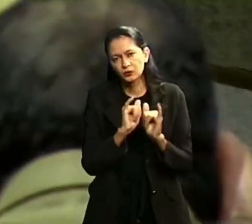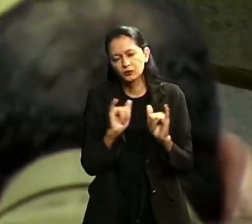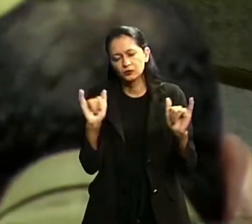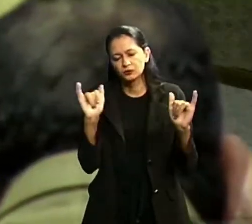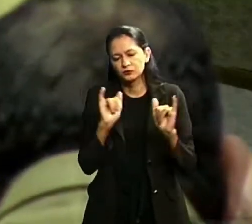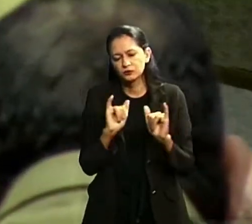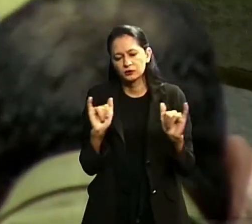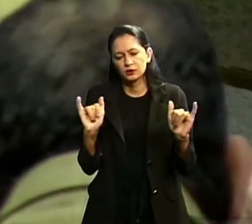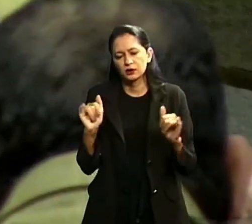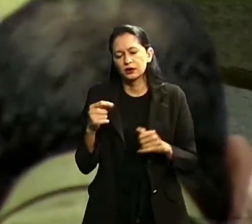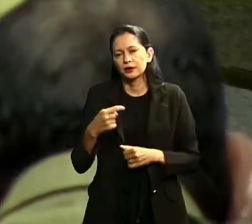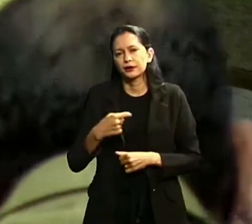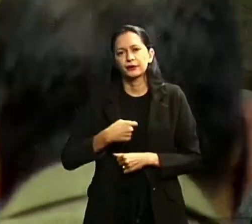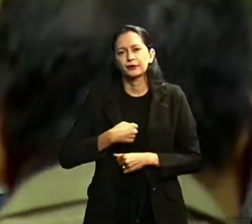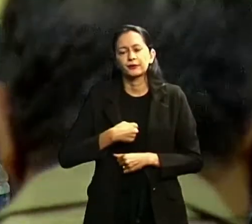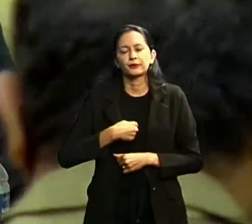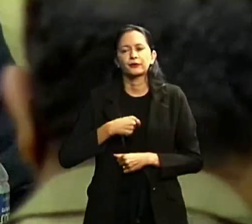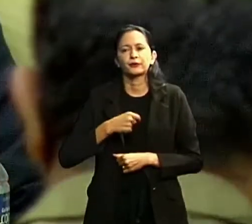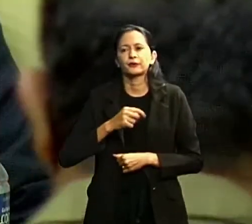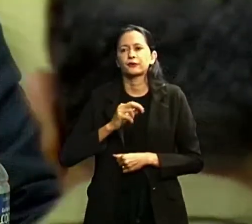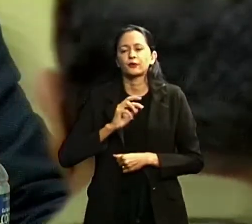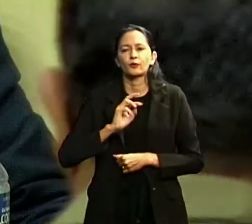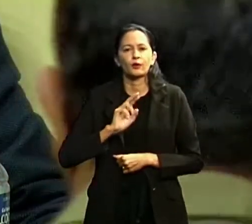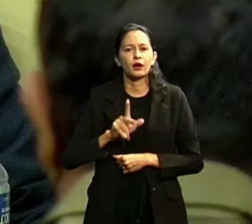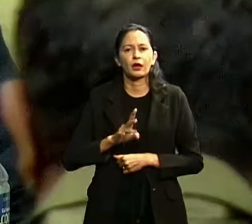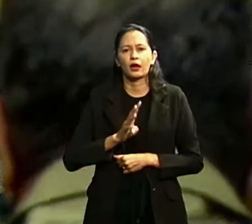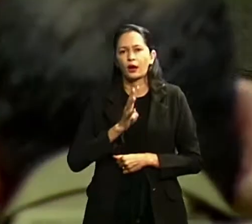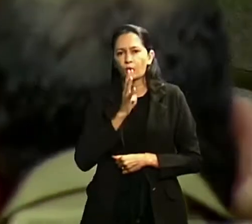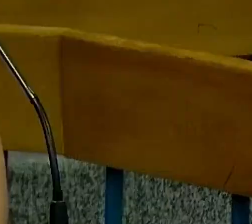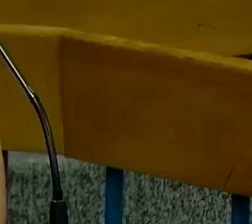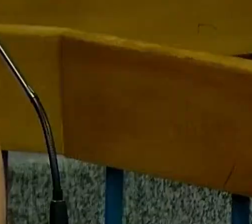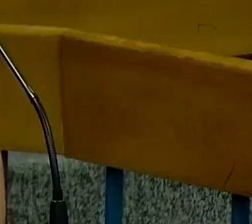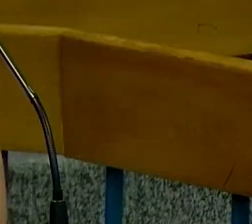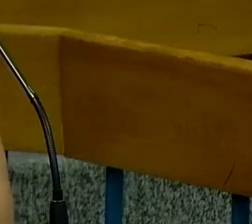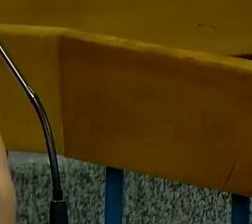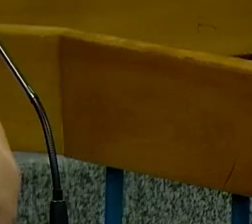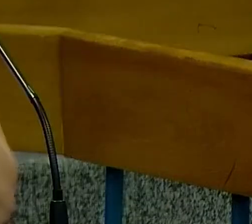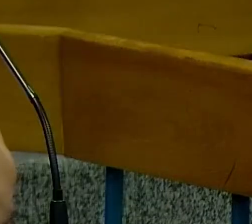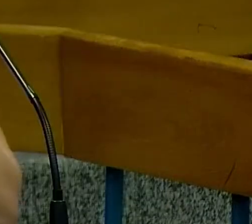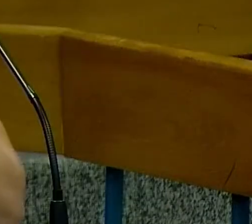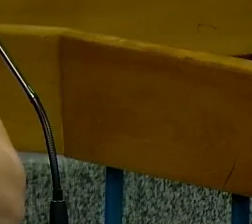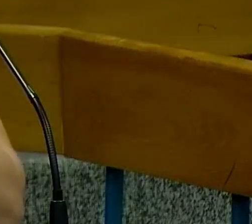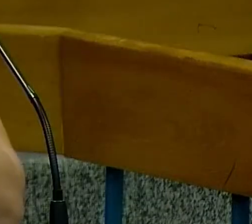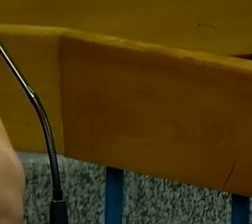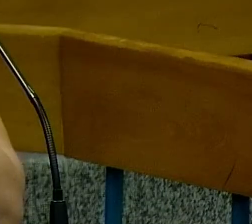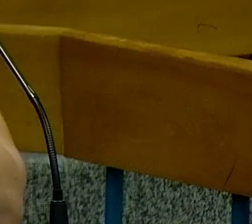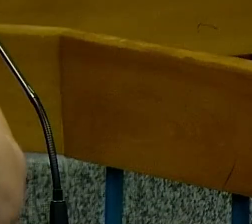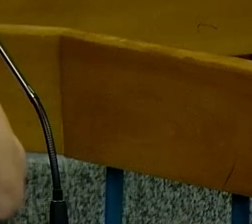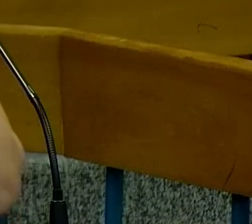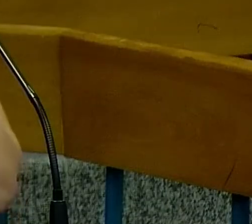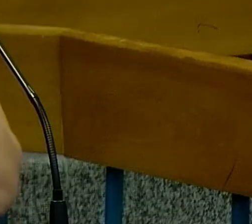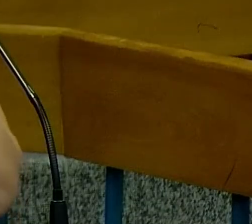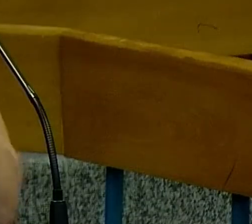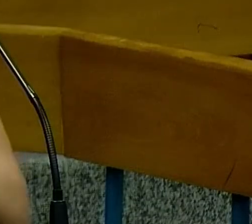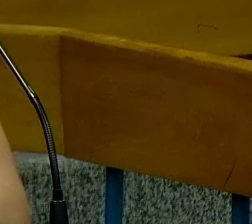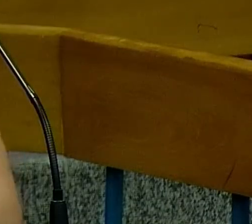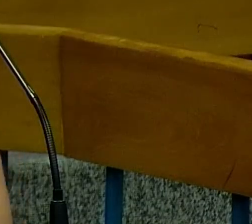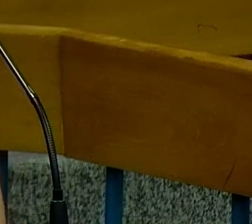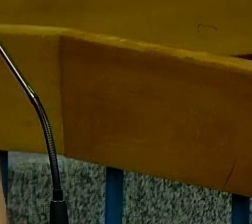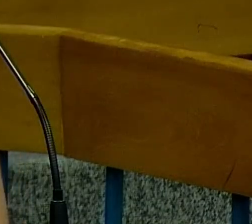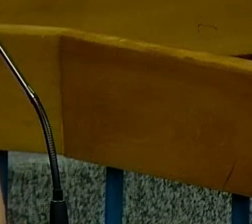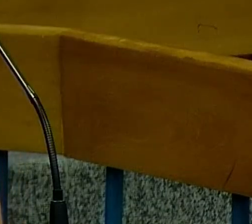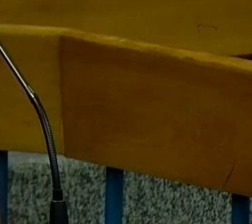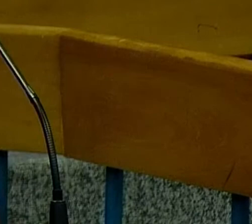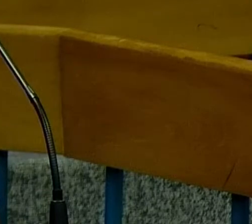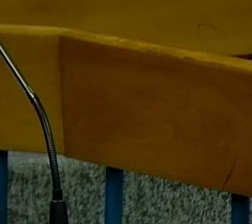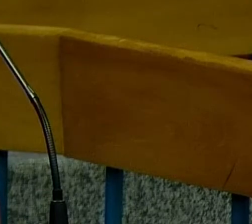aqui para julgar. Uma coisa que eu vou julgar sempre é a atitude antidemocrática. Essa